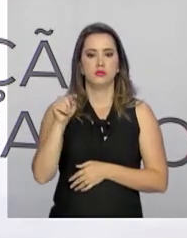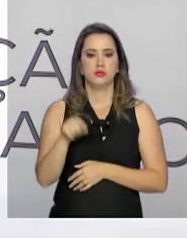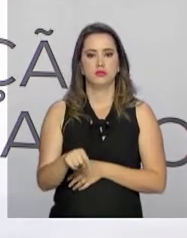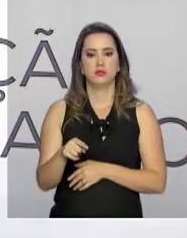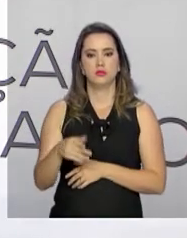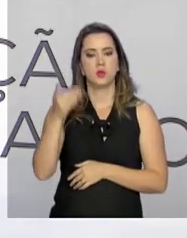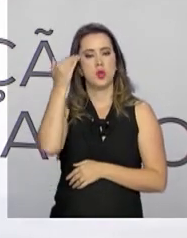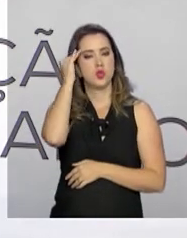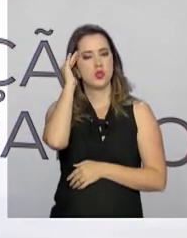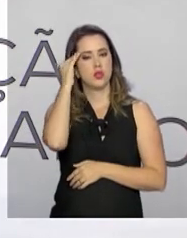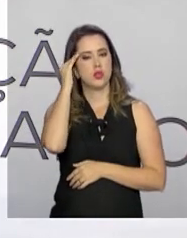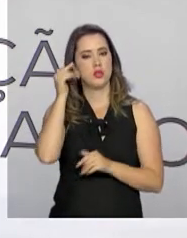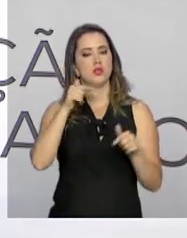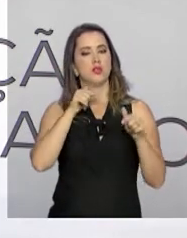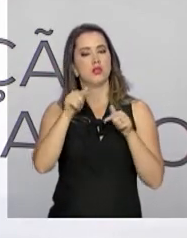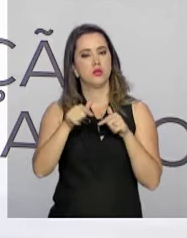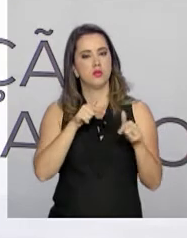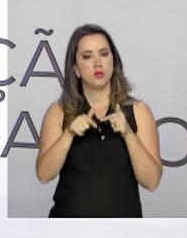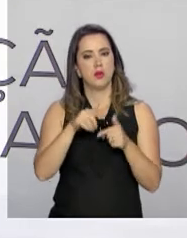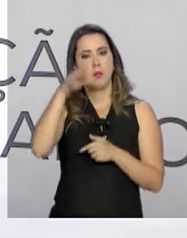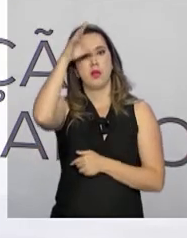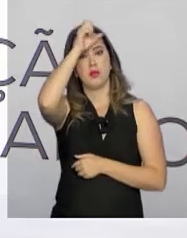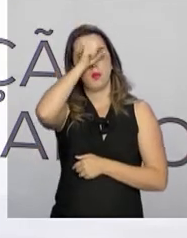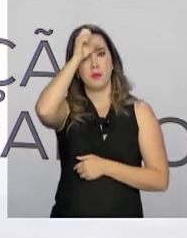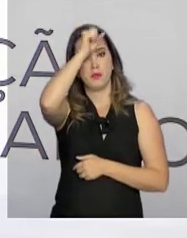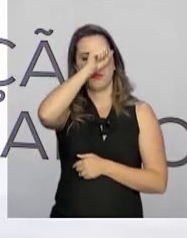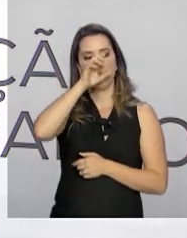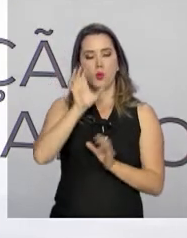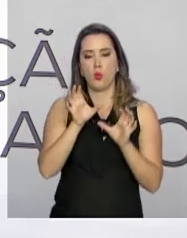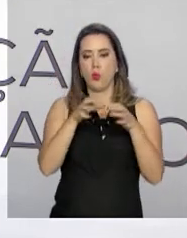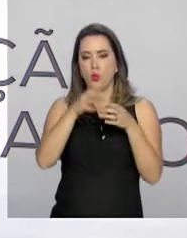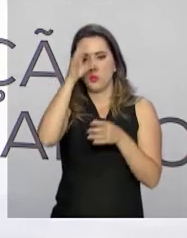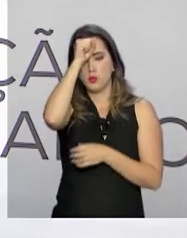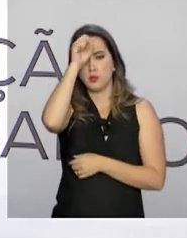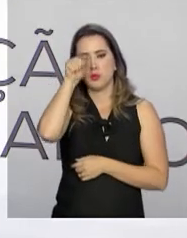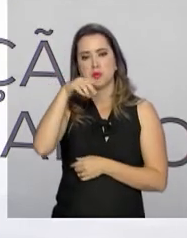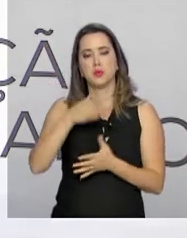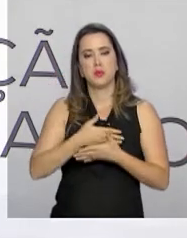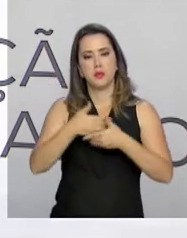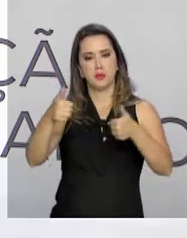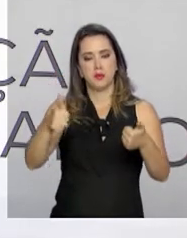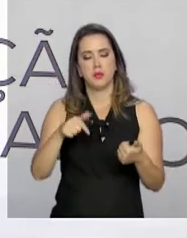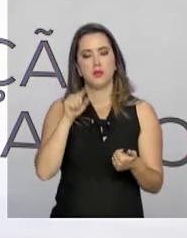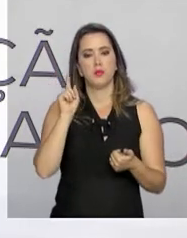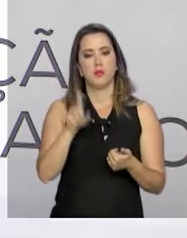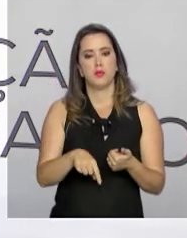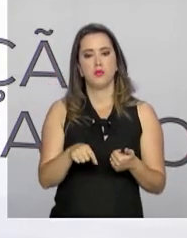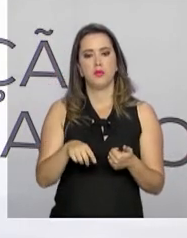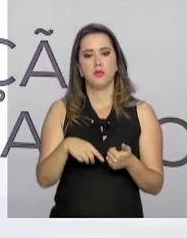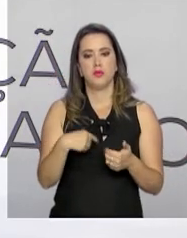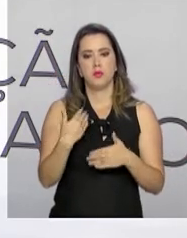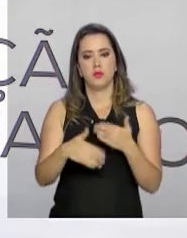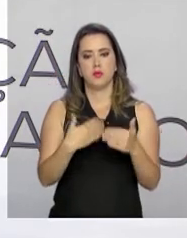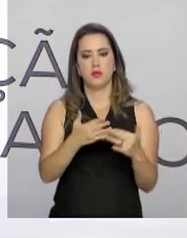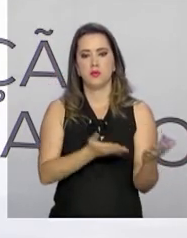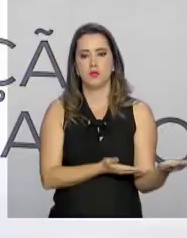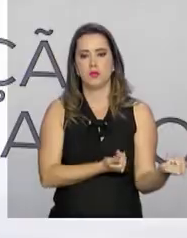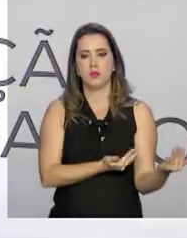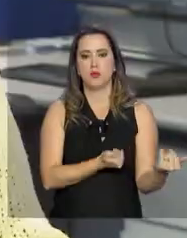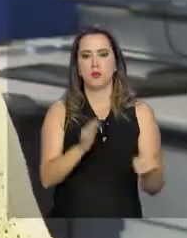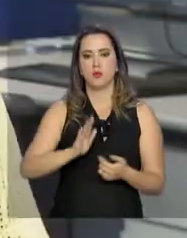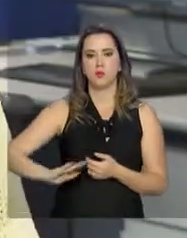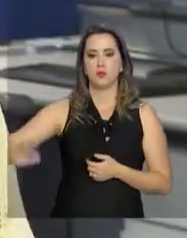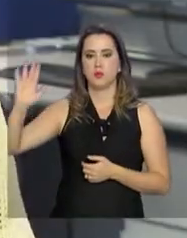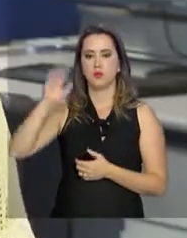compreender o papel que a aprendizagem pode ter pra melhoria das condições de vida dos adolescentes no brasil